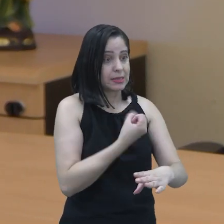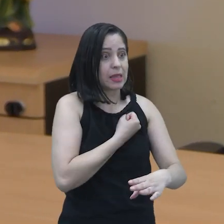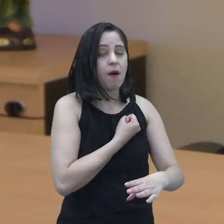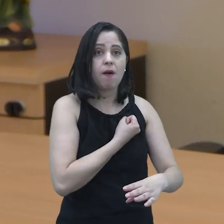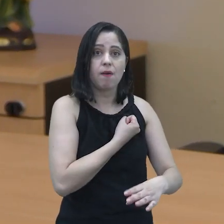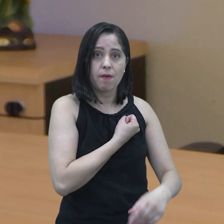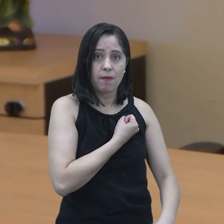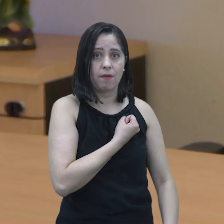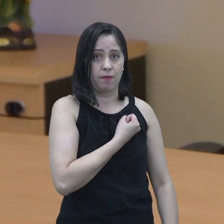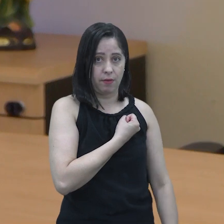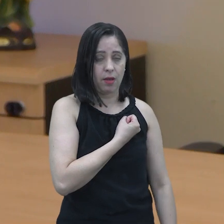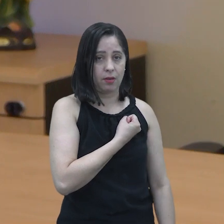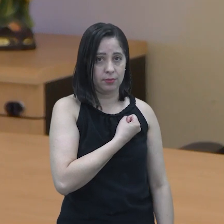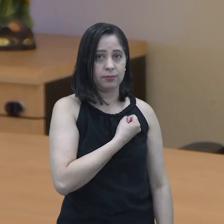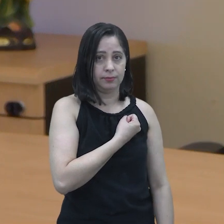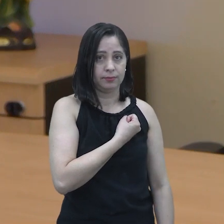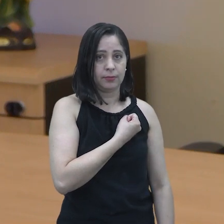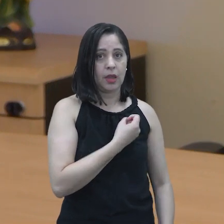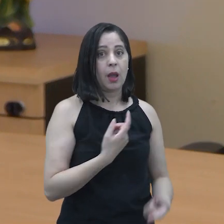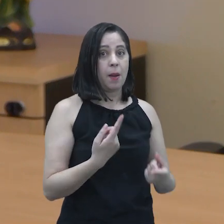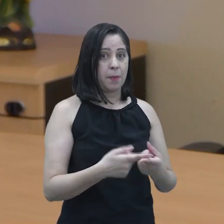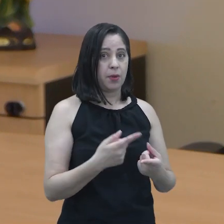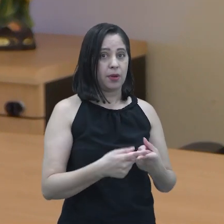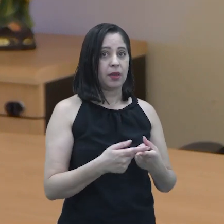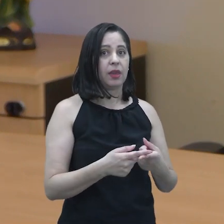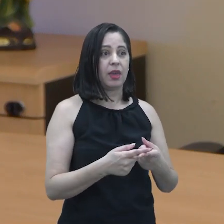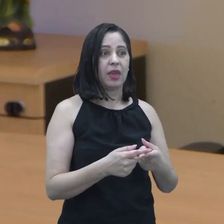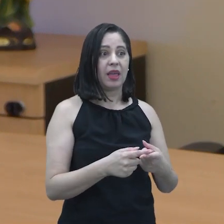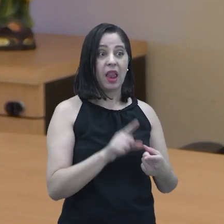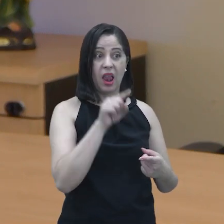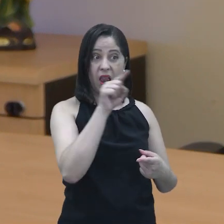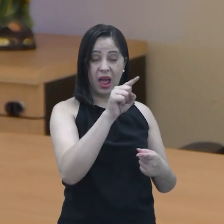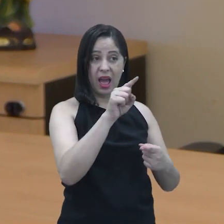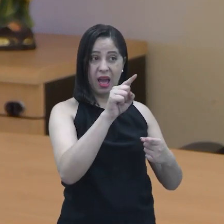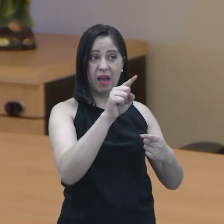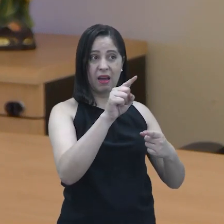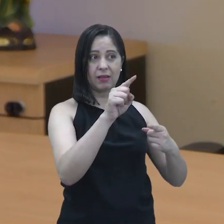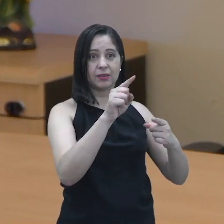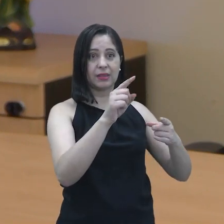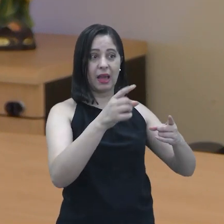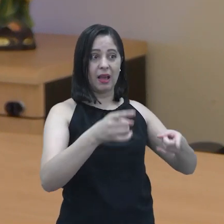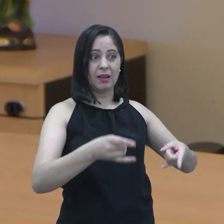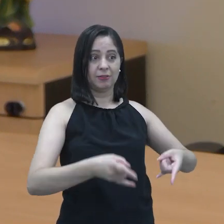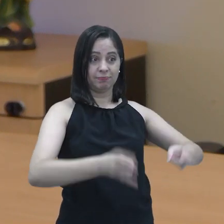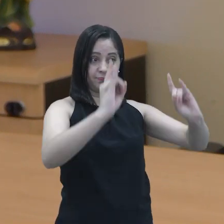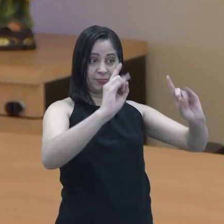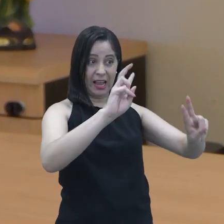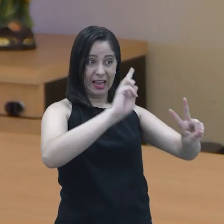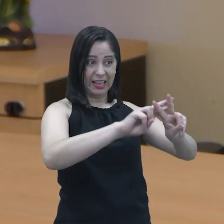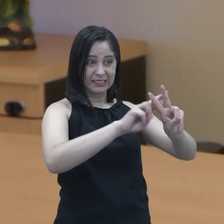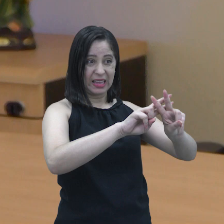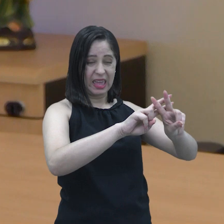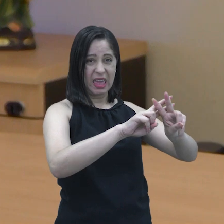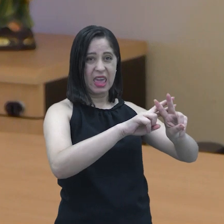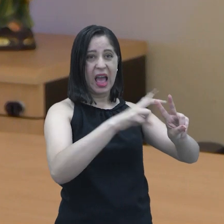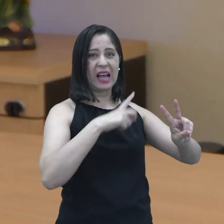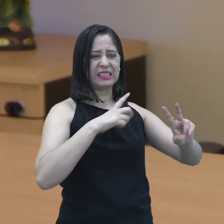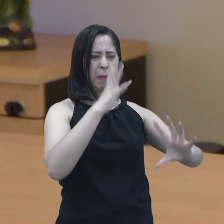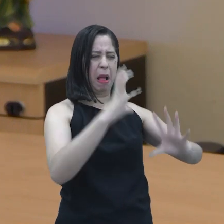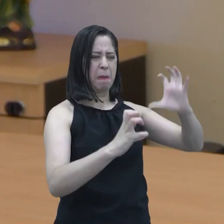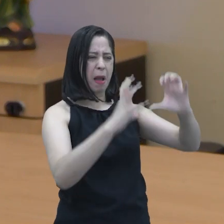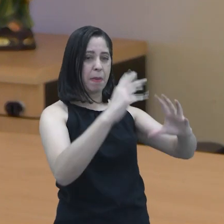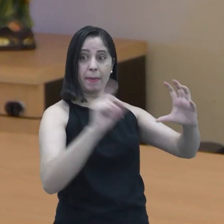salvar uma situação perigosa como era aquela rebelião, e sofreu, então,